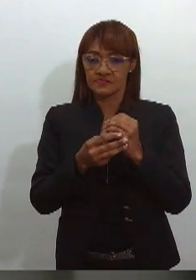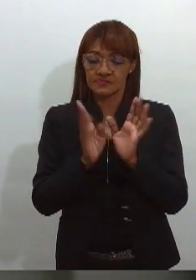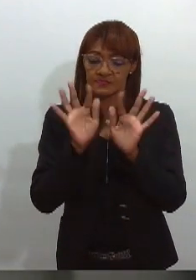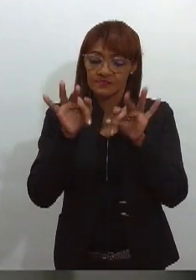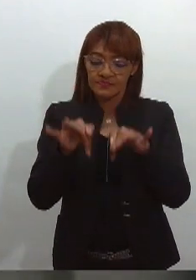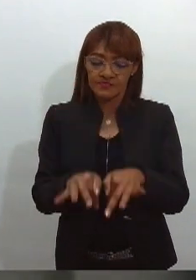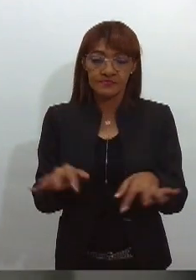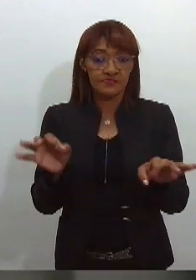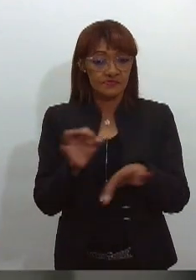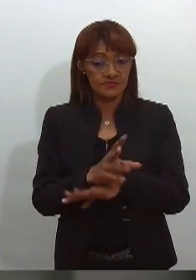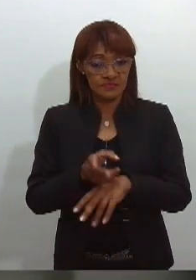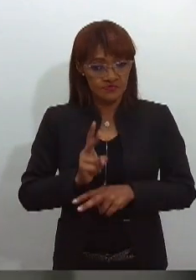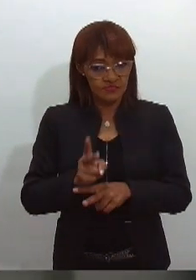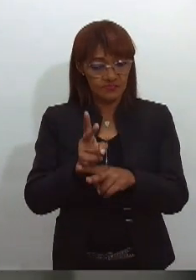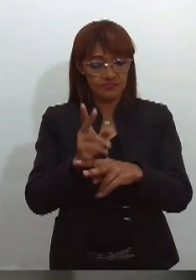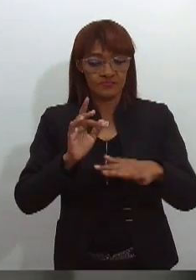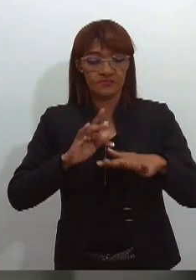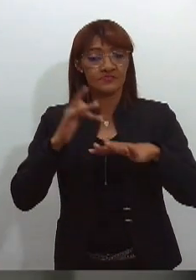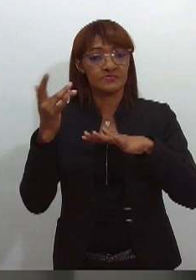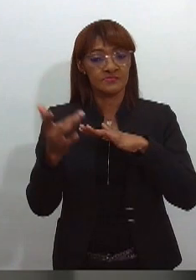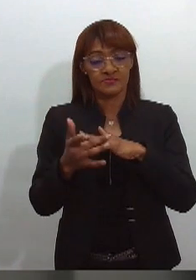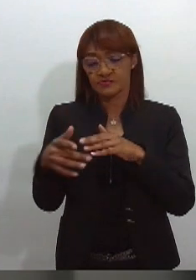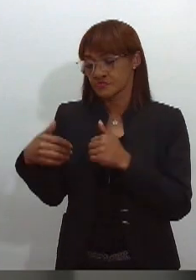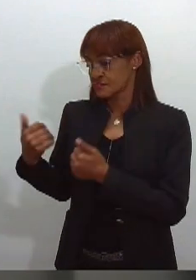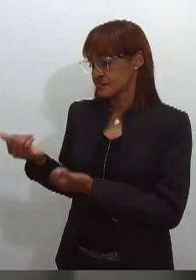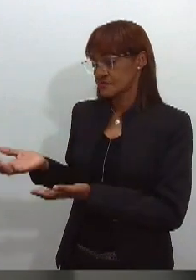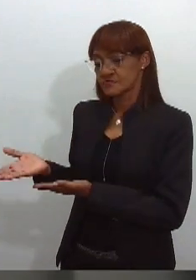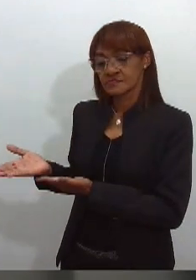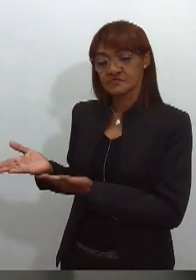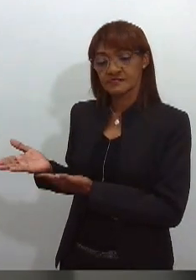a TV Alese nas redes sociais, Facebook e Instagram pelo